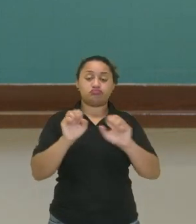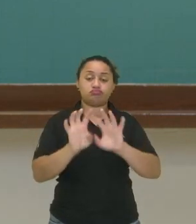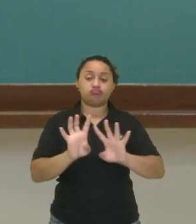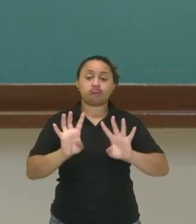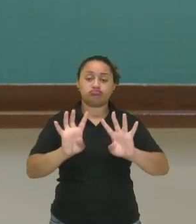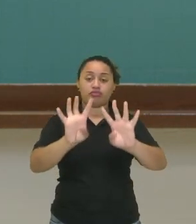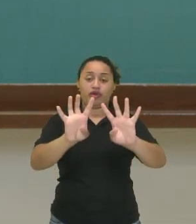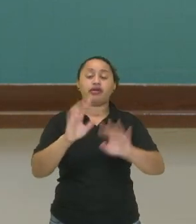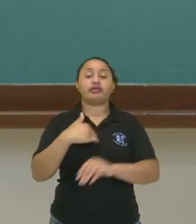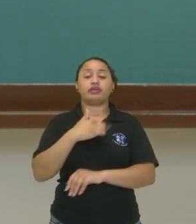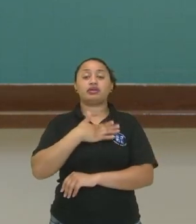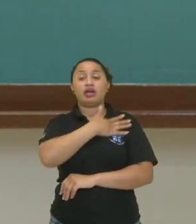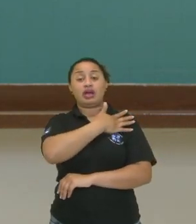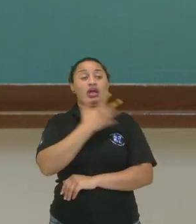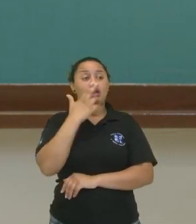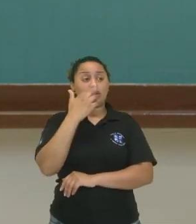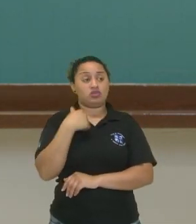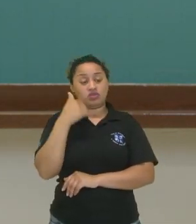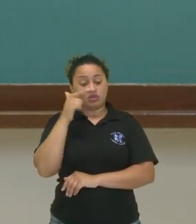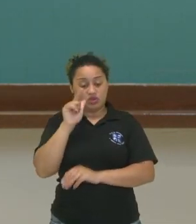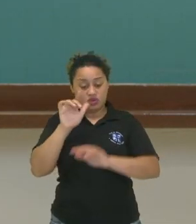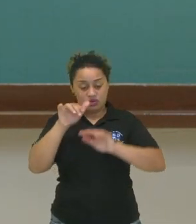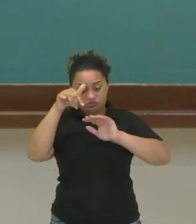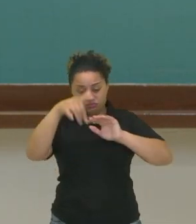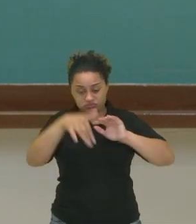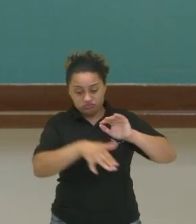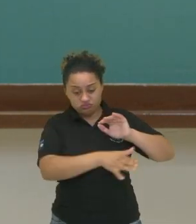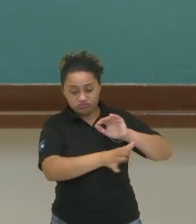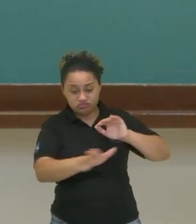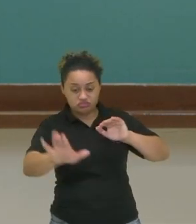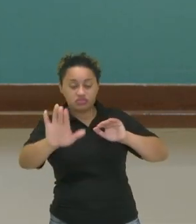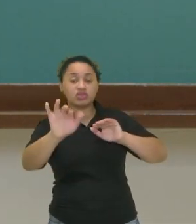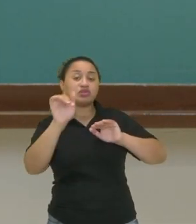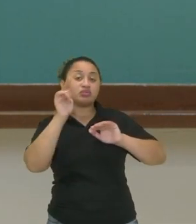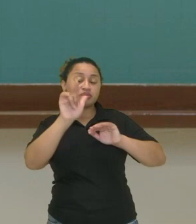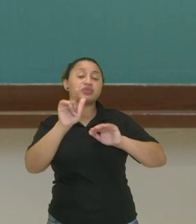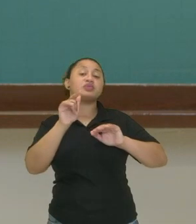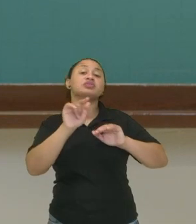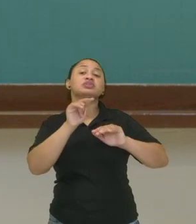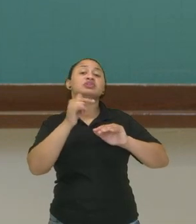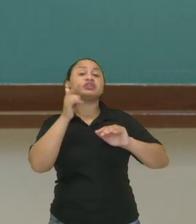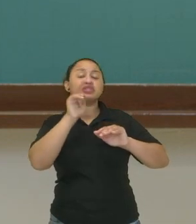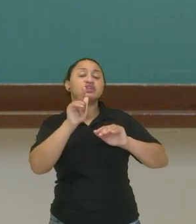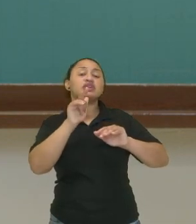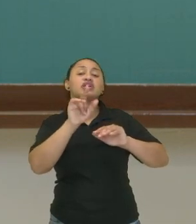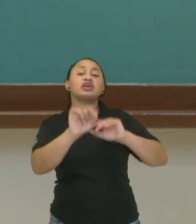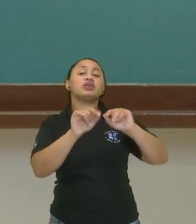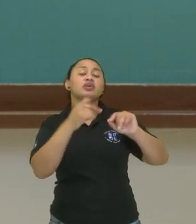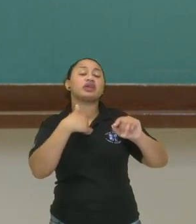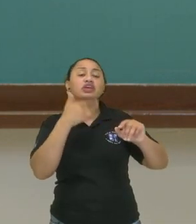dava para entrar por um desfiladeiro para alcançar as tropas do Pompeu, que ele achava que estava na outra linha